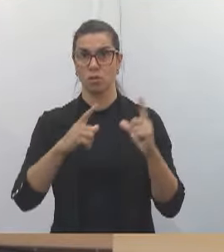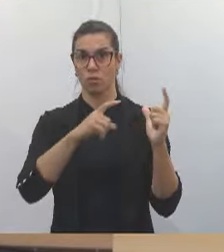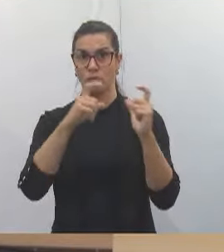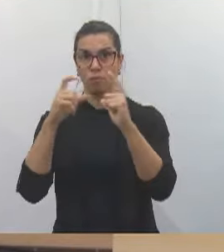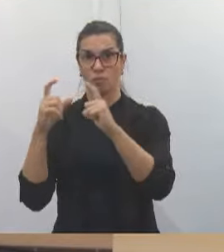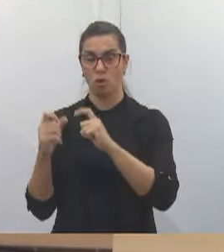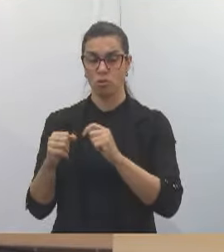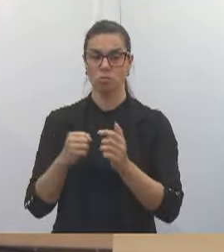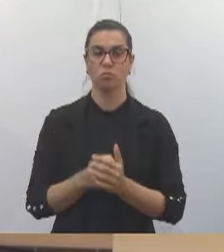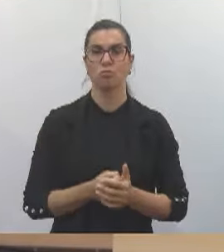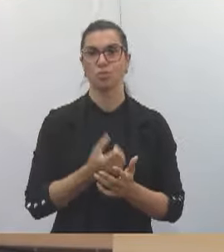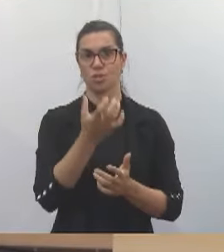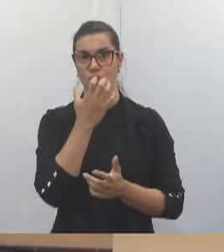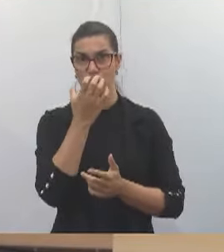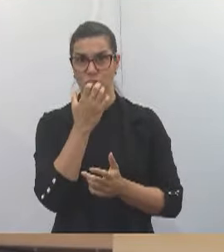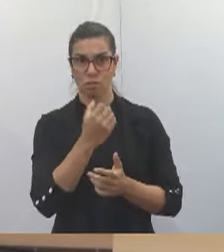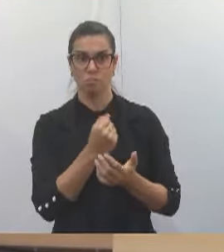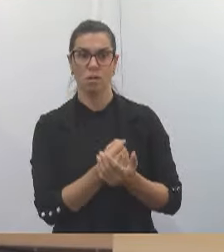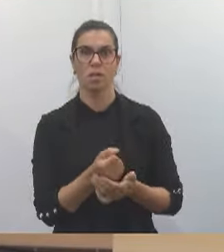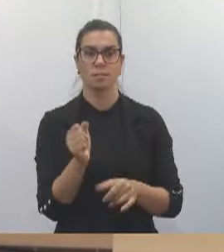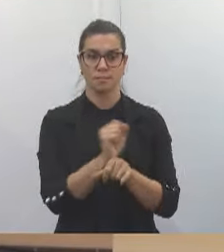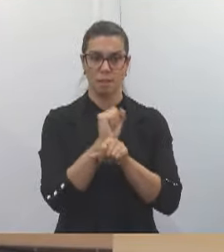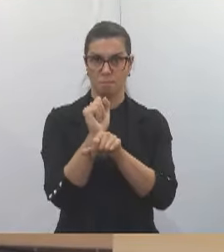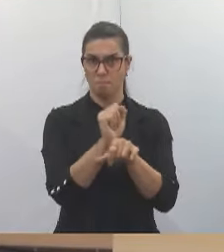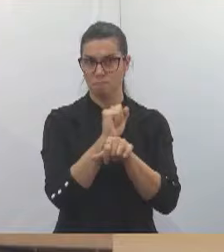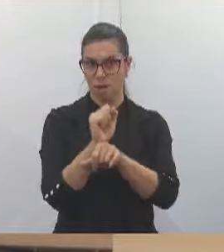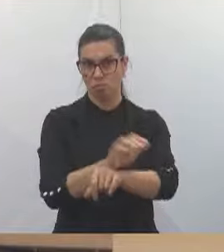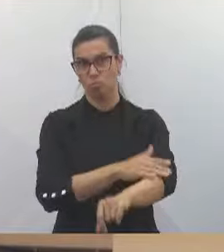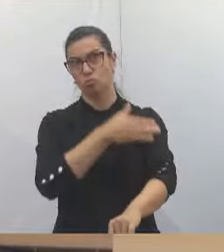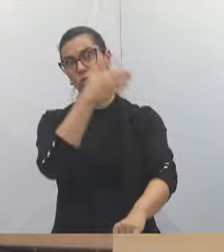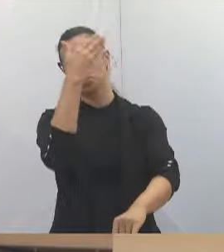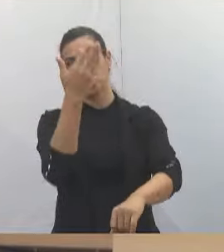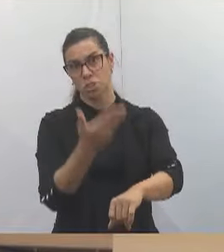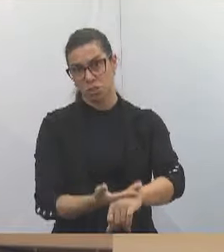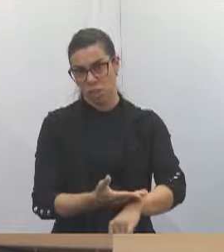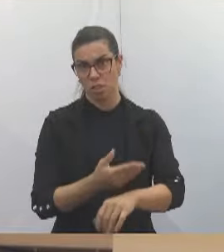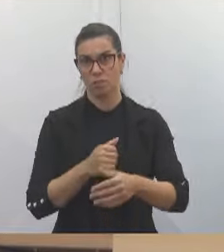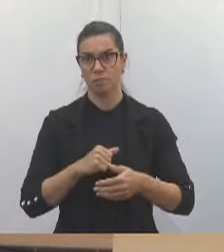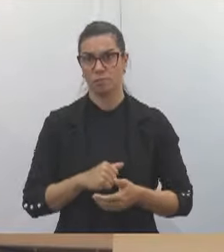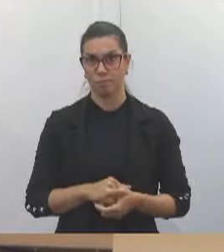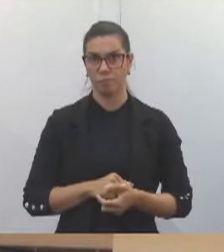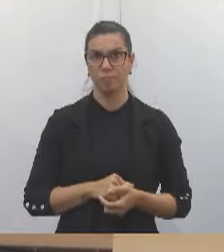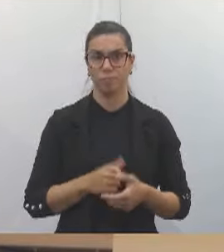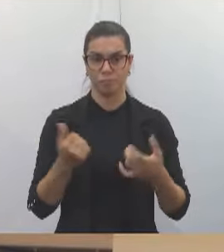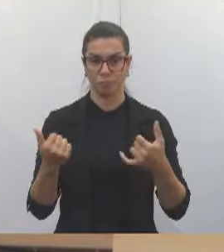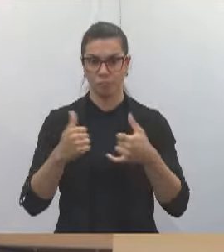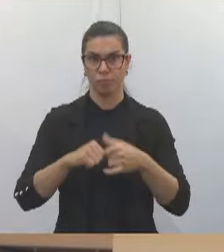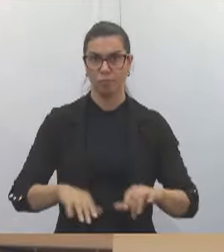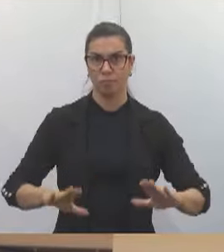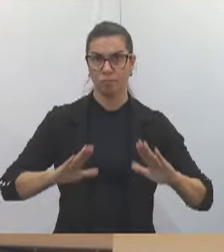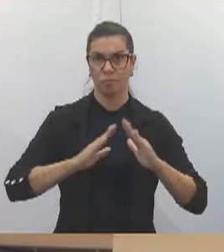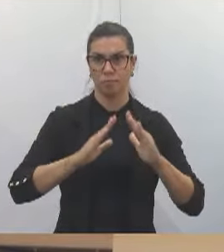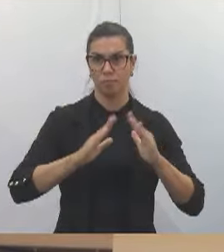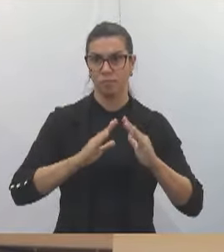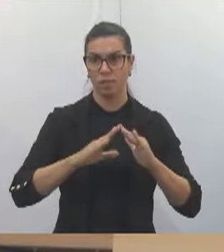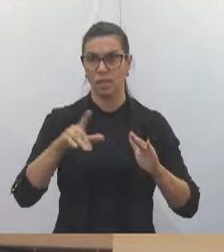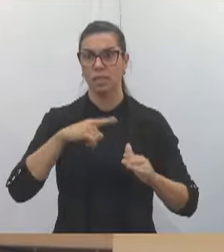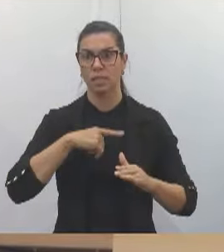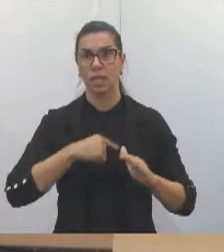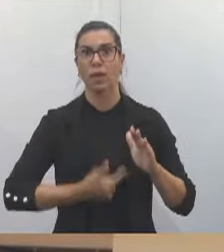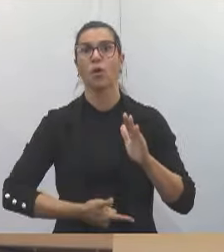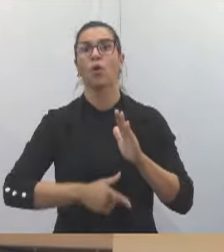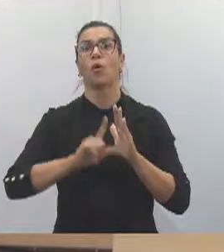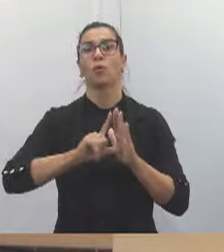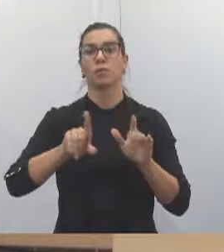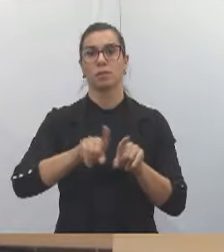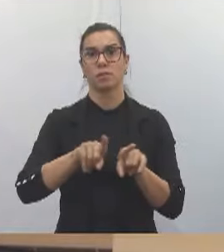em sacada no meio das fezes da urina 24 horas por dia. Inclusive, eu tenho um caso que nós recebemos ontem